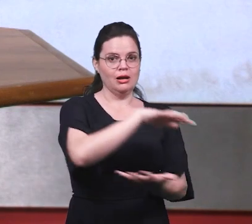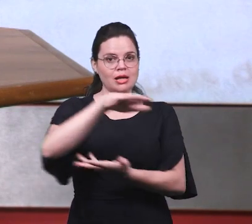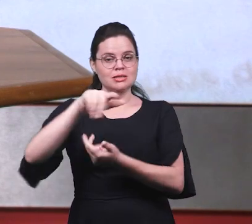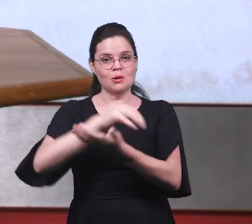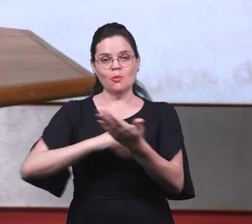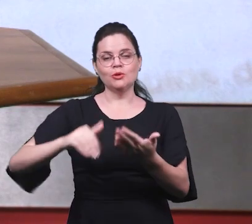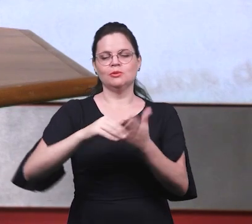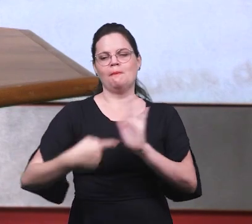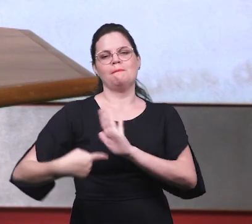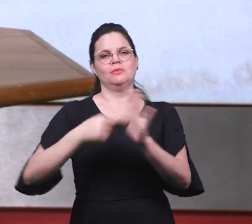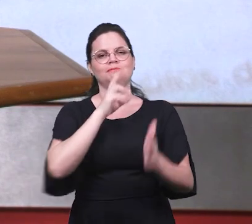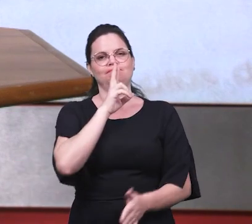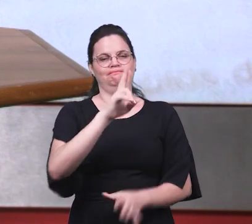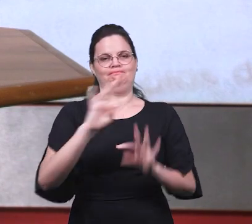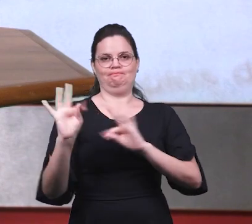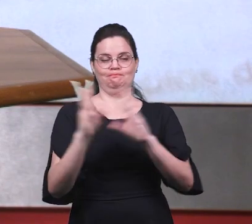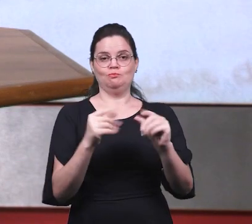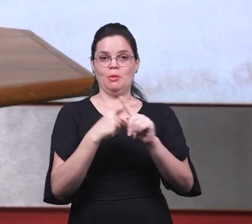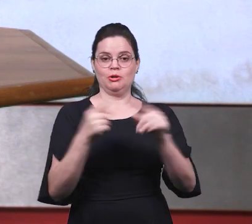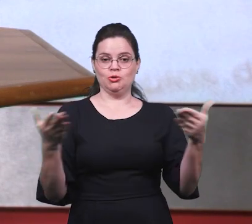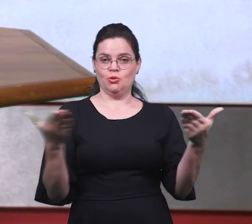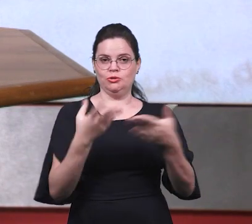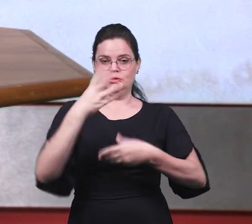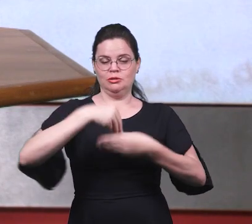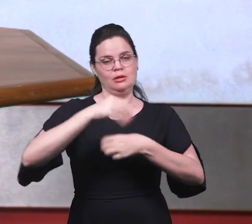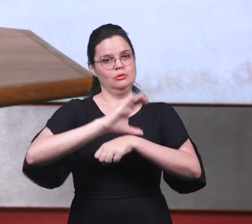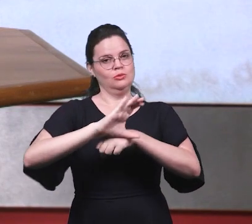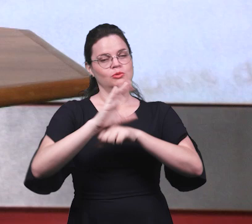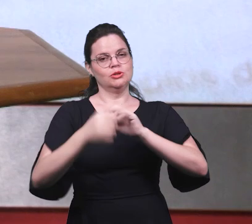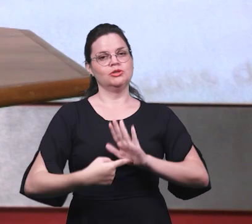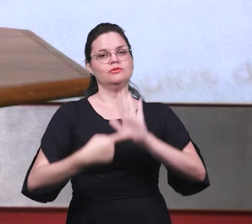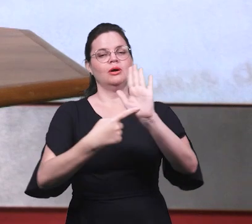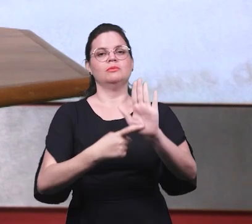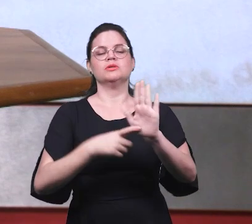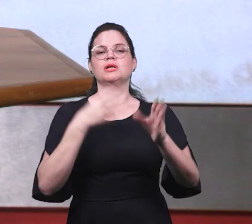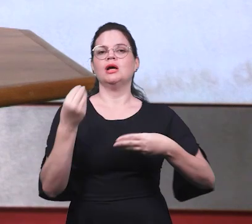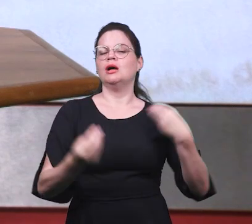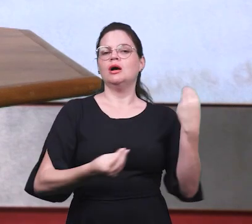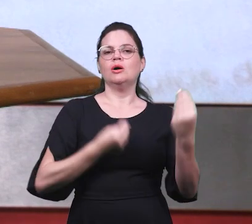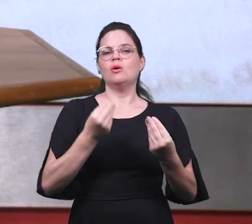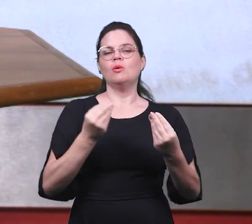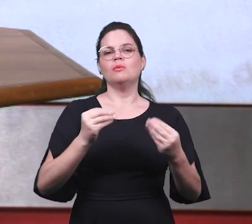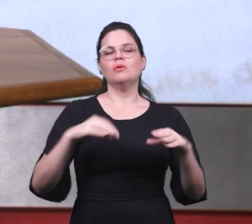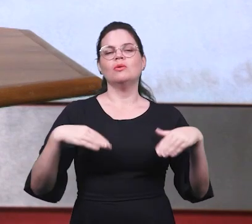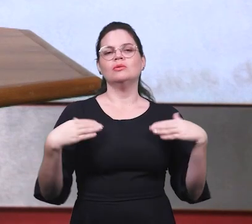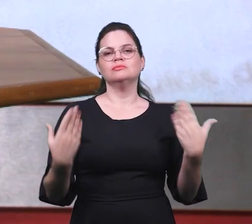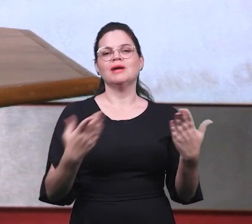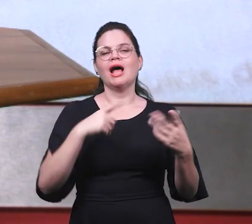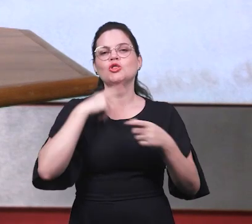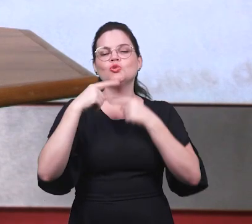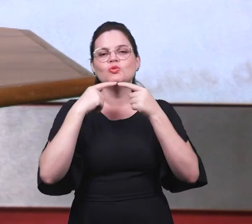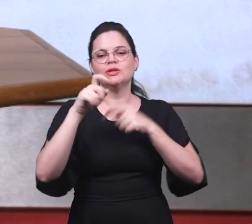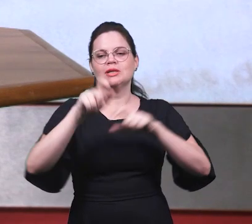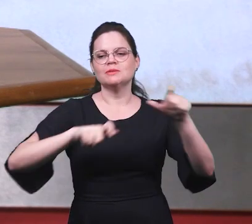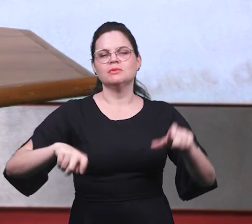em sua palavra, a Bíblia Sagrada, responde à segunda pergunta de máxima